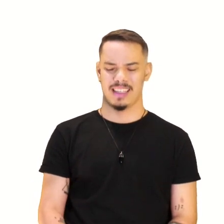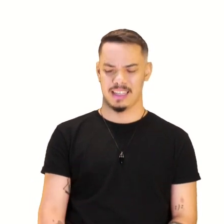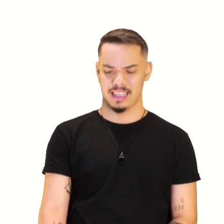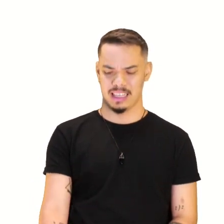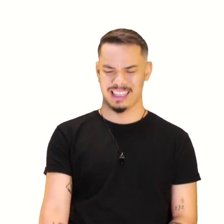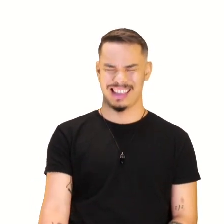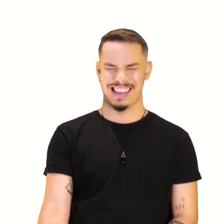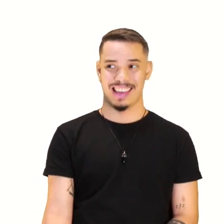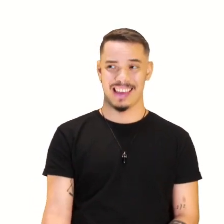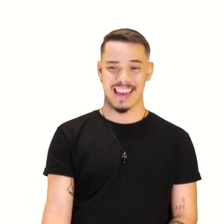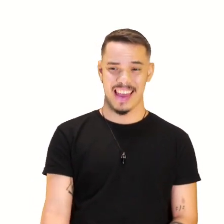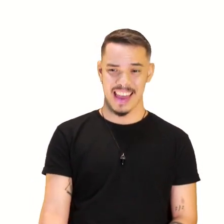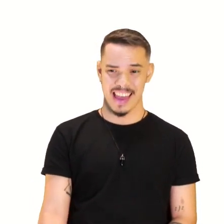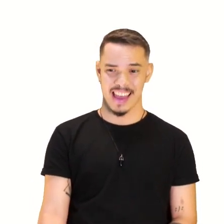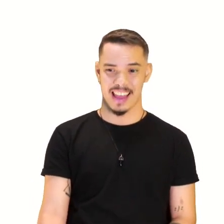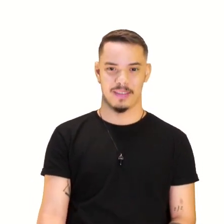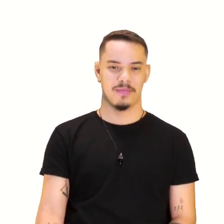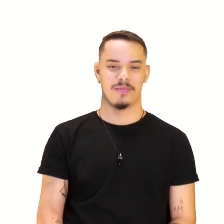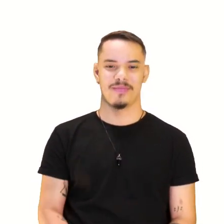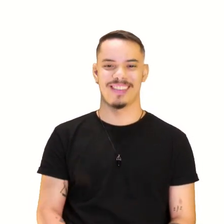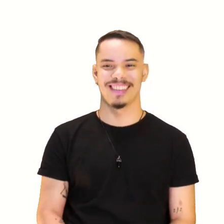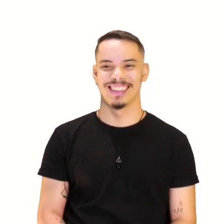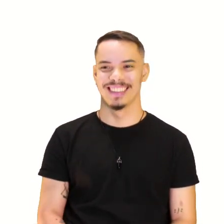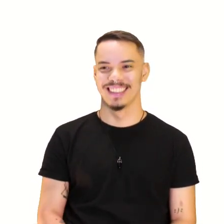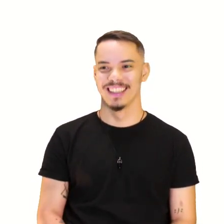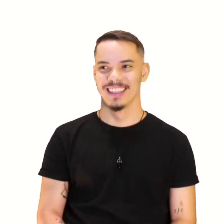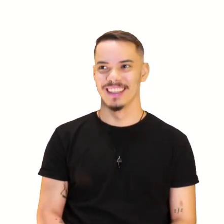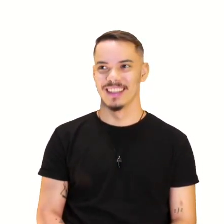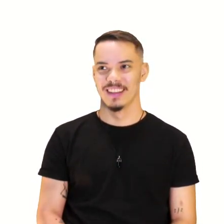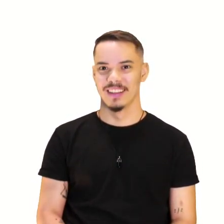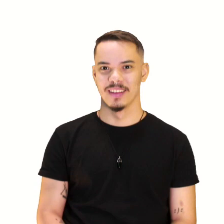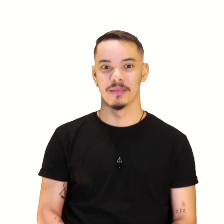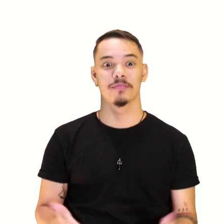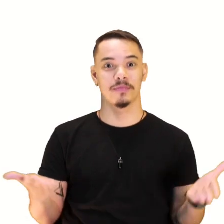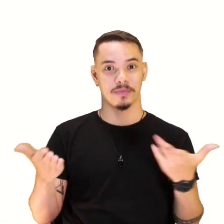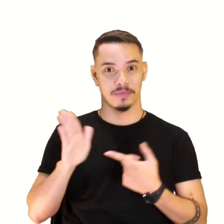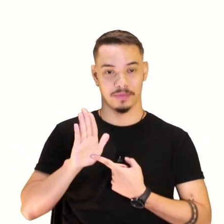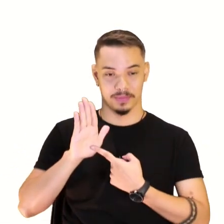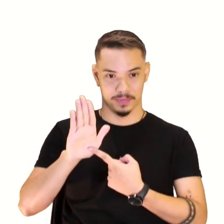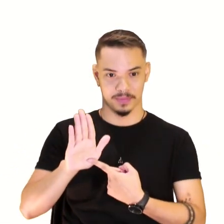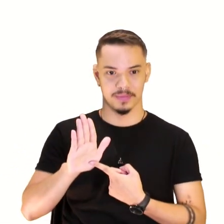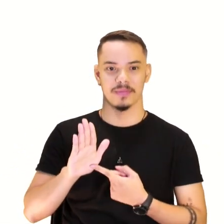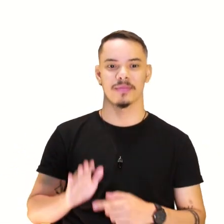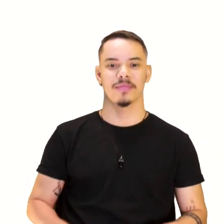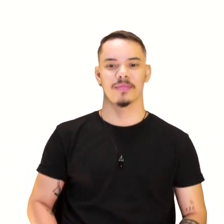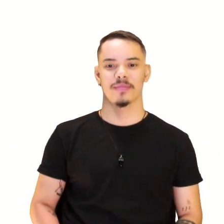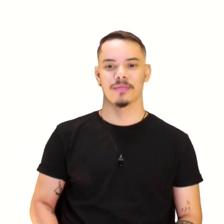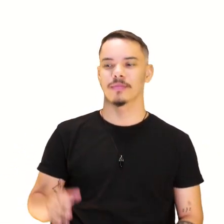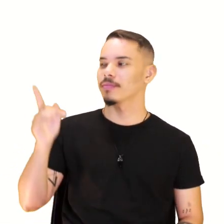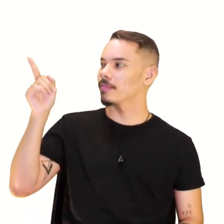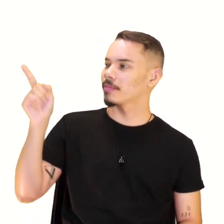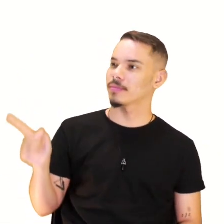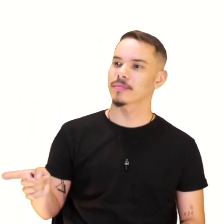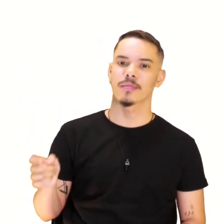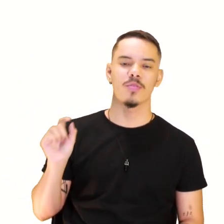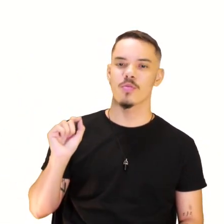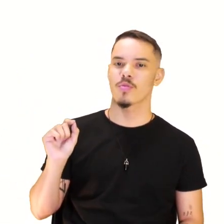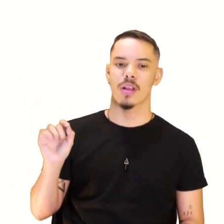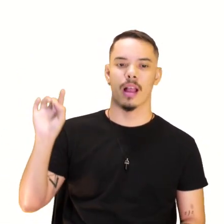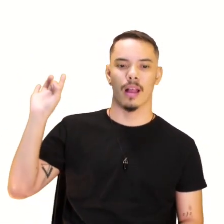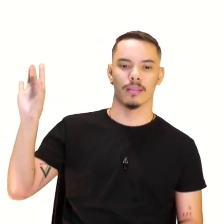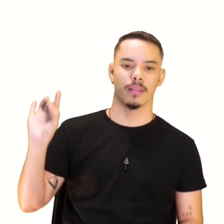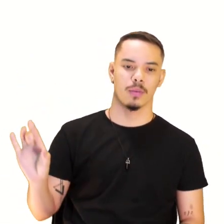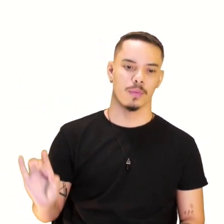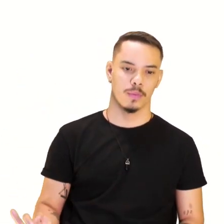isso aí. Como é que é? Aqui. Agora a gente vai mostrar para vocês quem é o AN, quem é o A1, quem